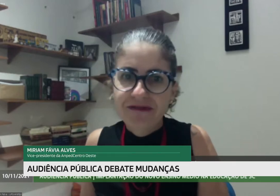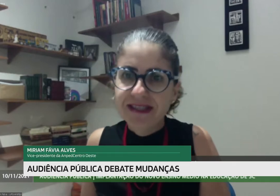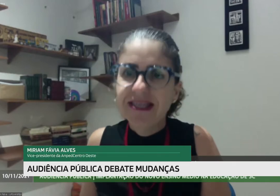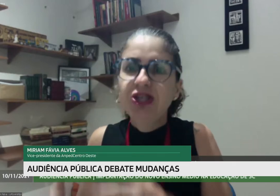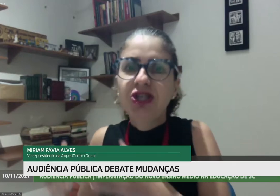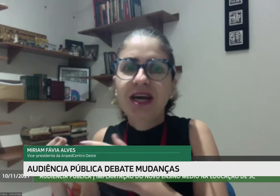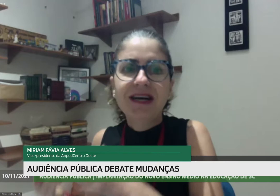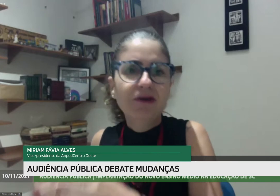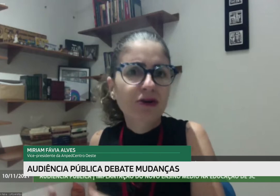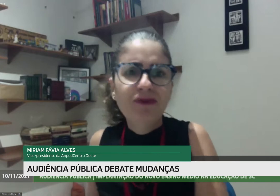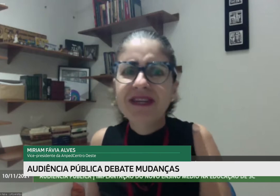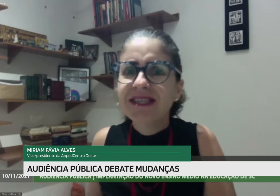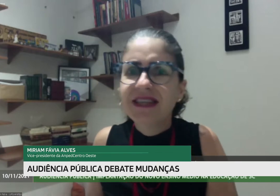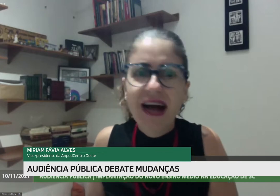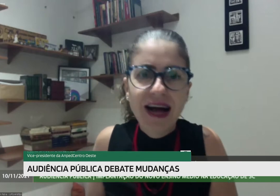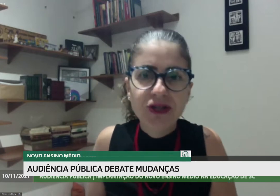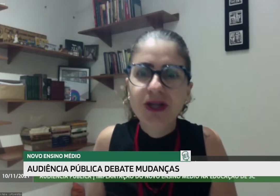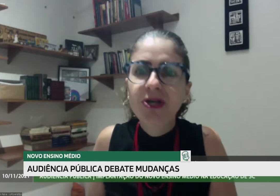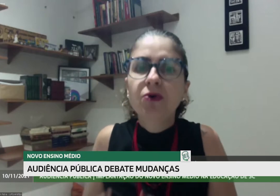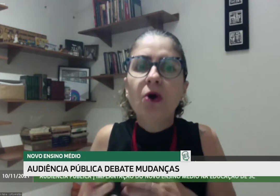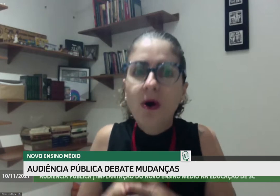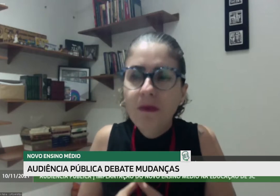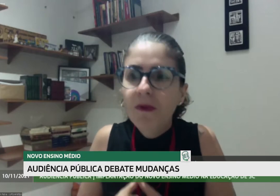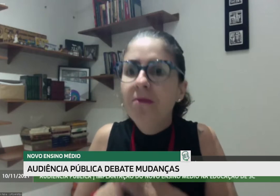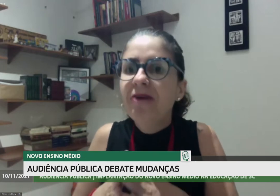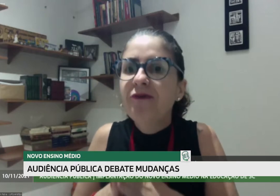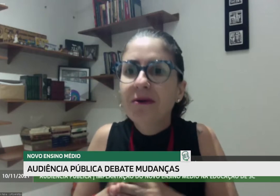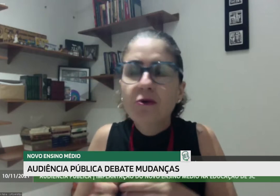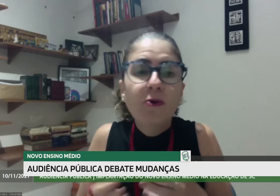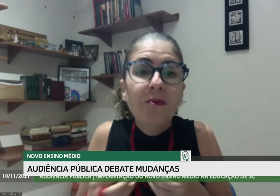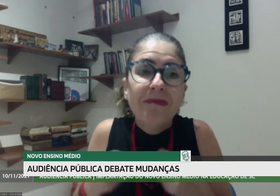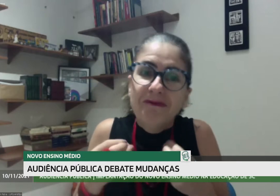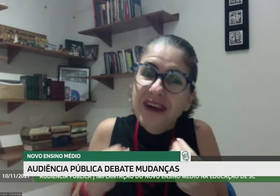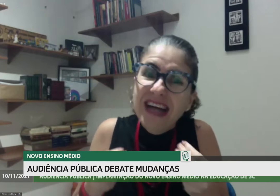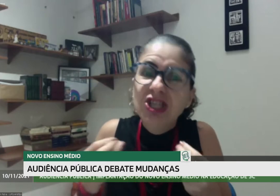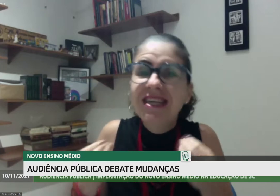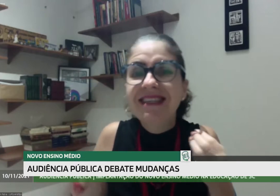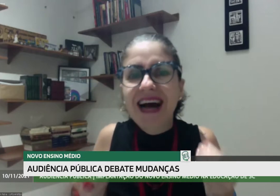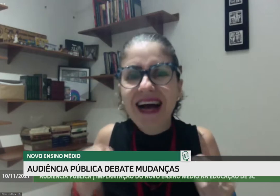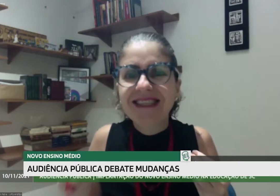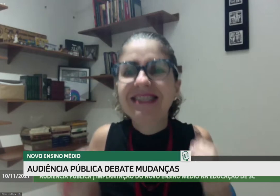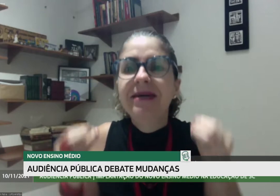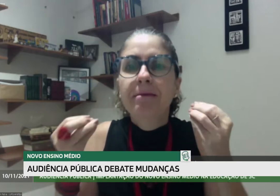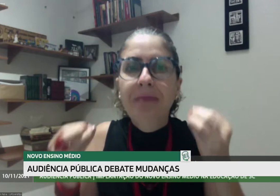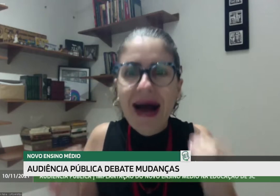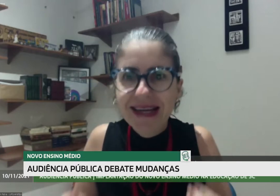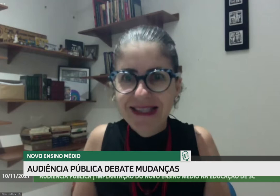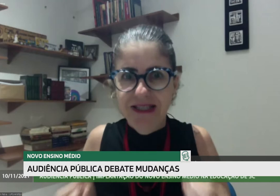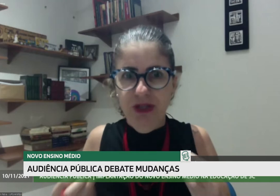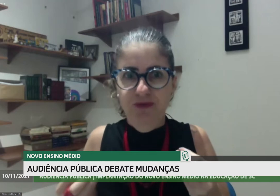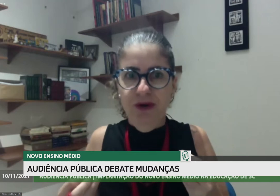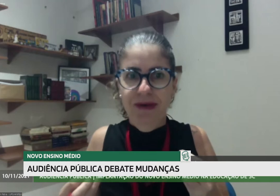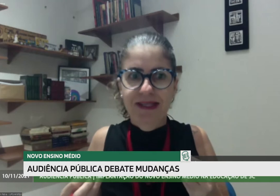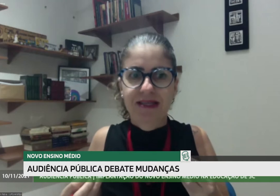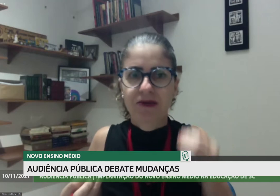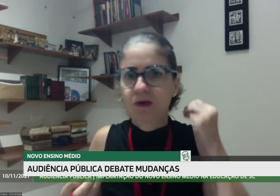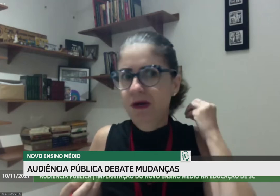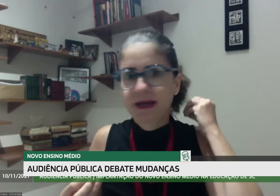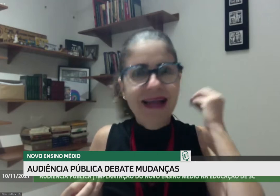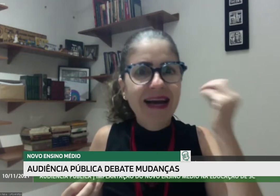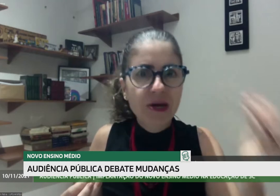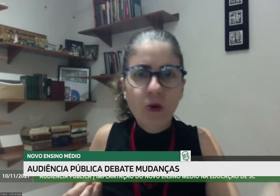nossos jovens chegam na universidade com fragilidades básicas de